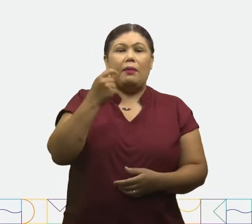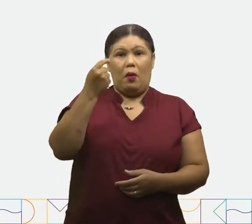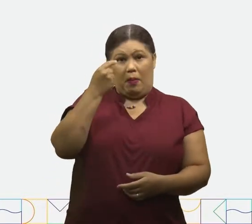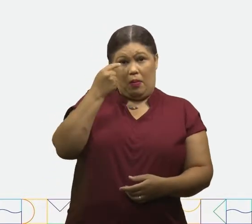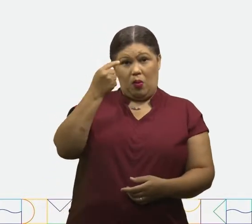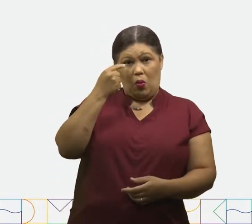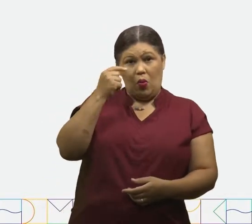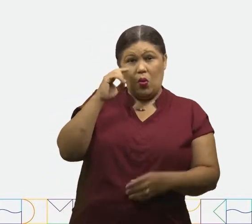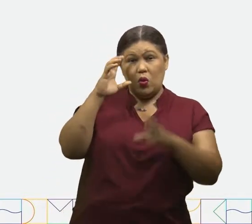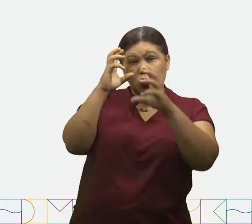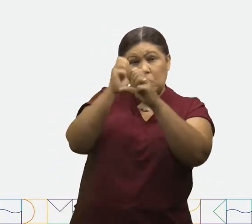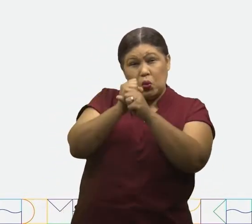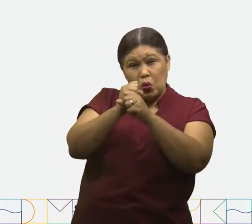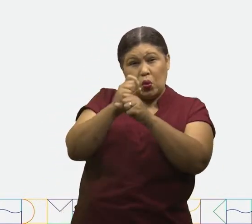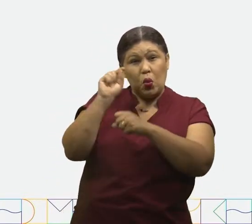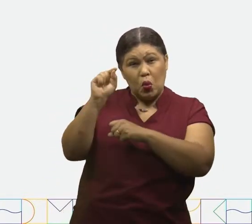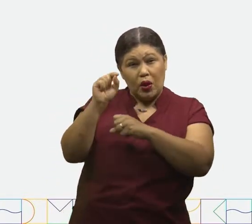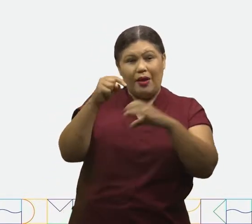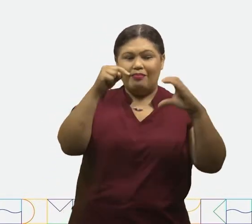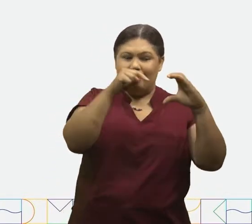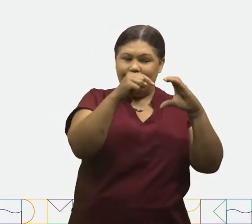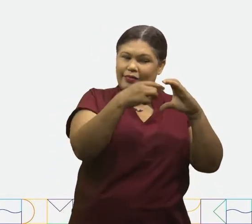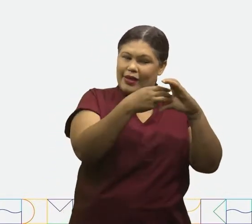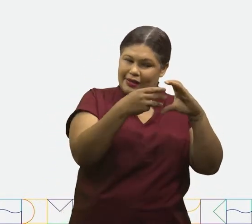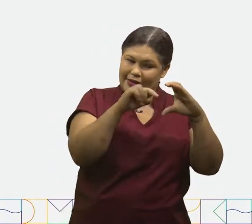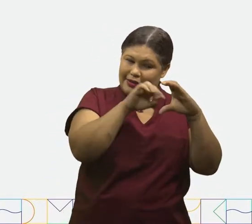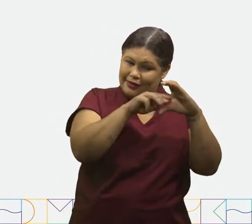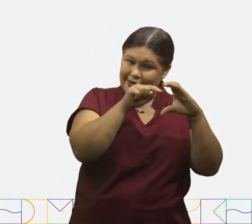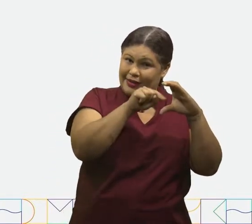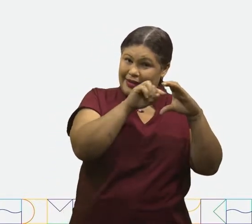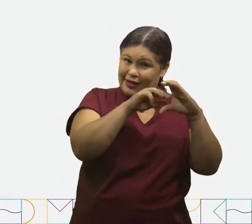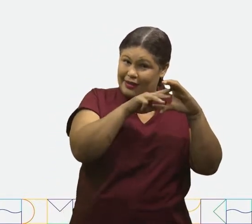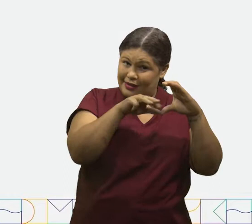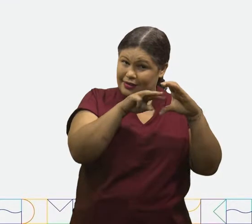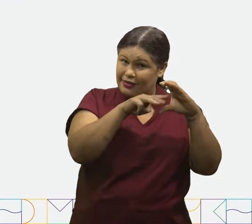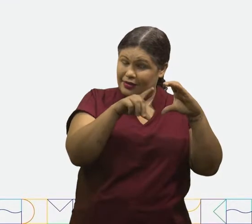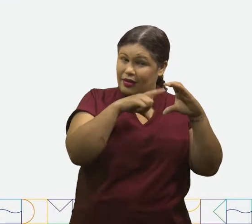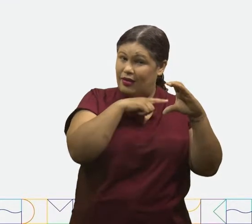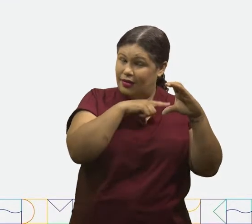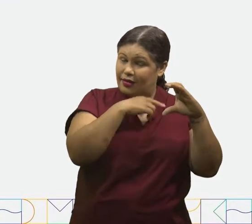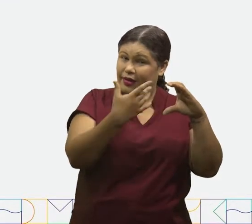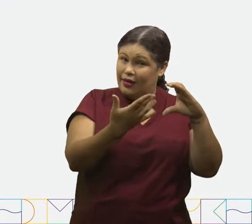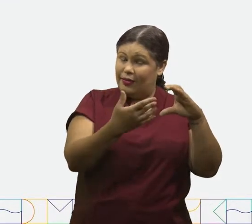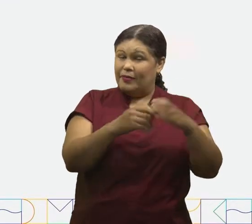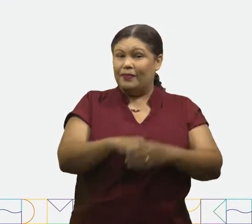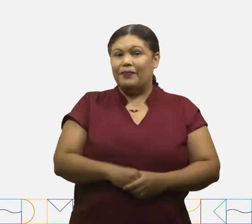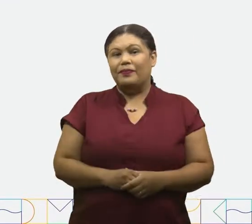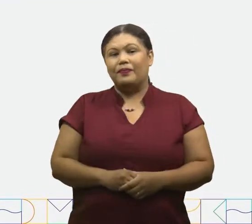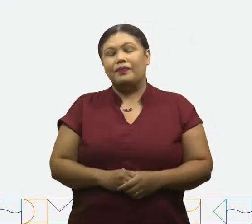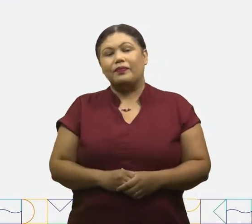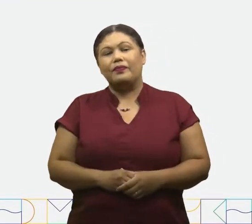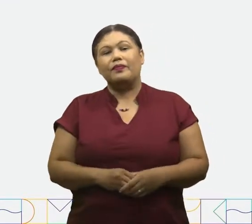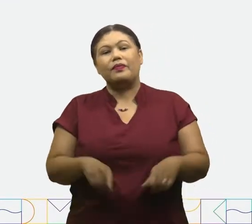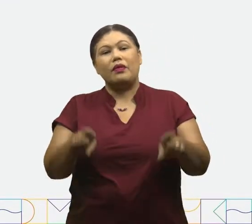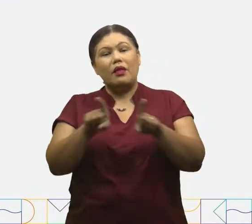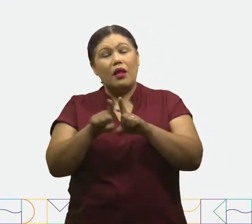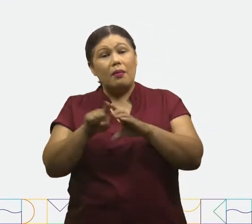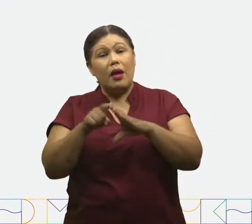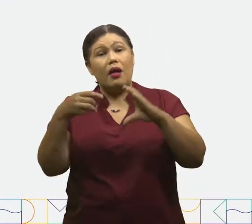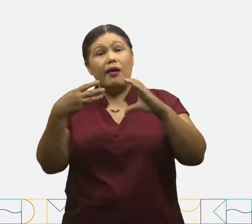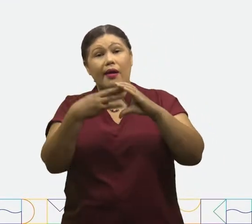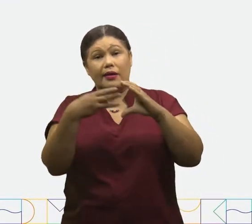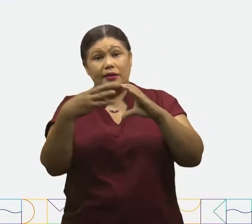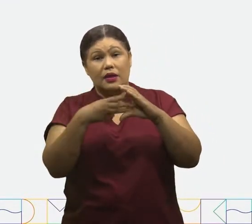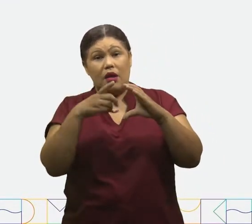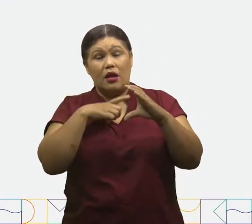que o meu olho deve ser escuro foi o material genético que está nas minhas células. Além disso,